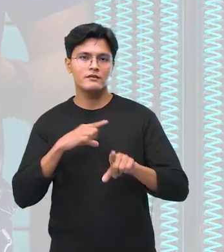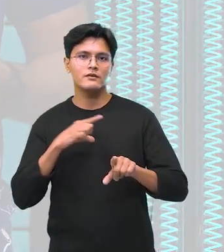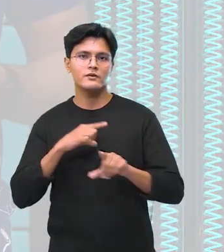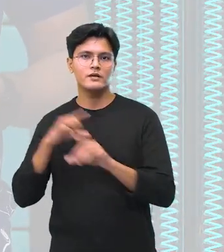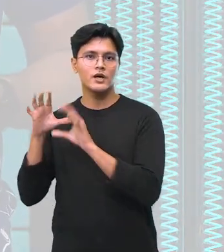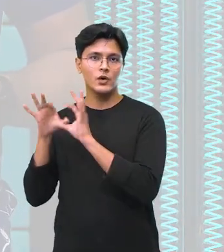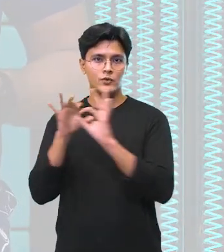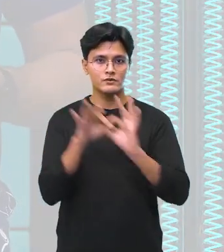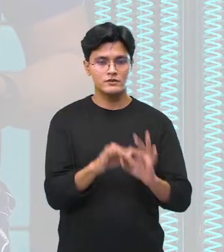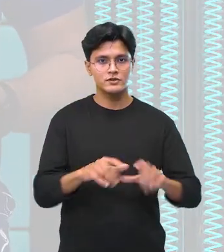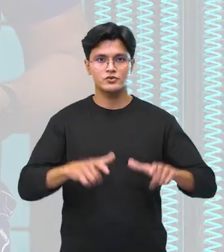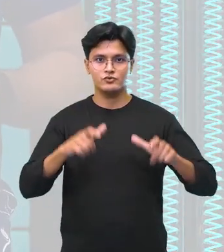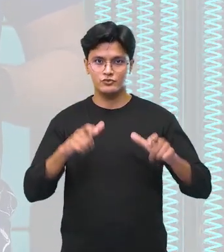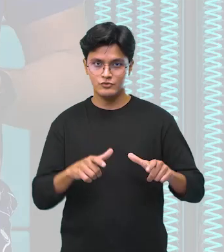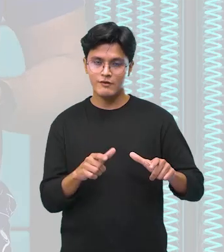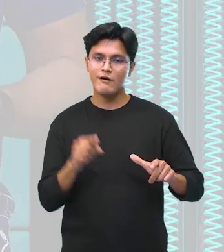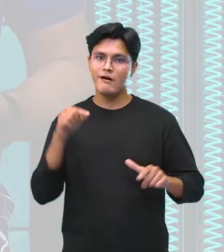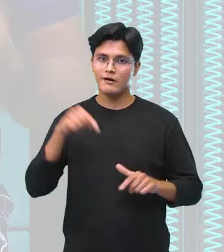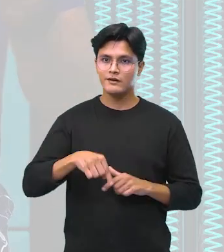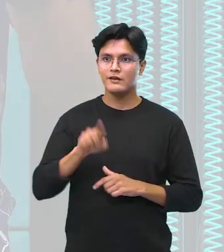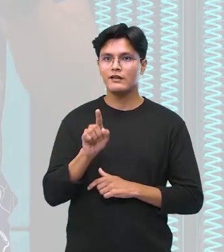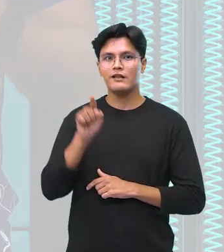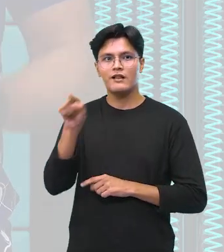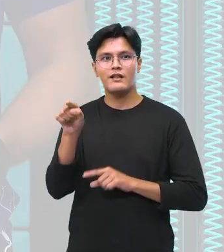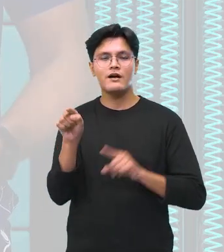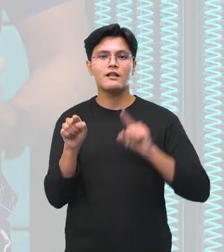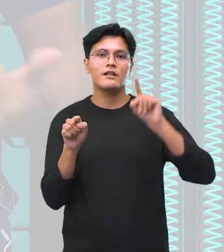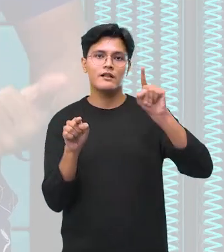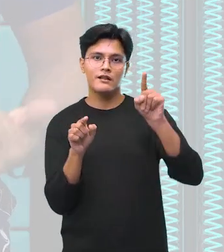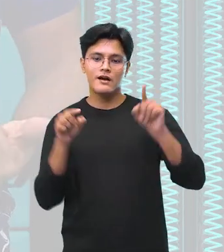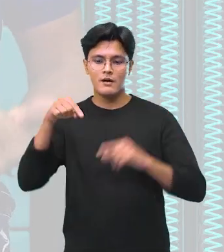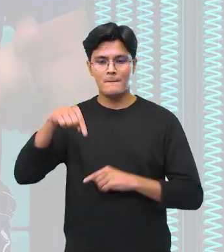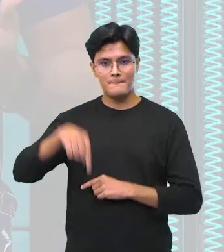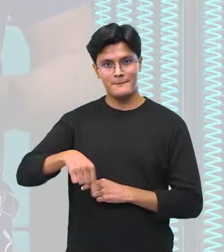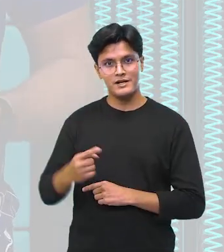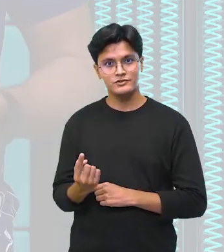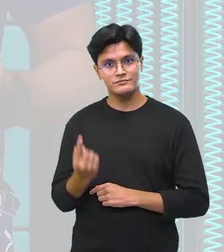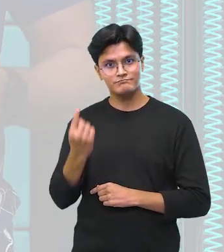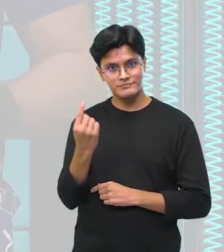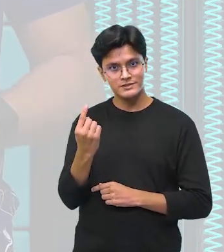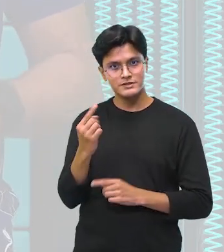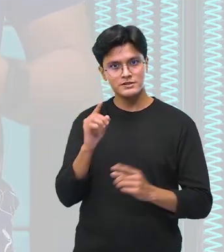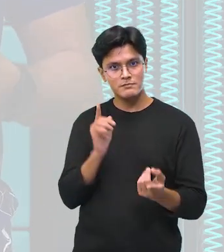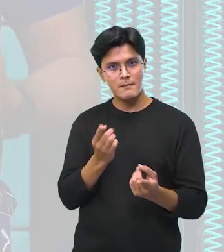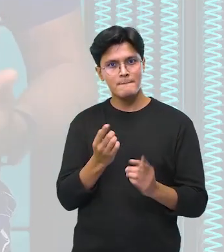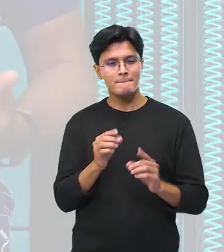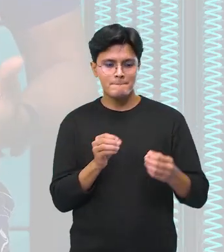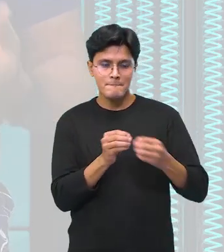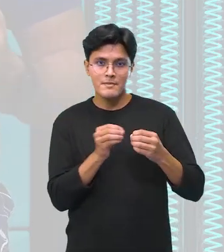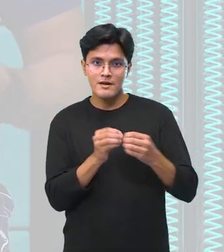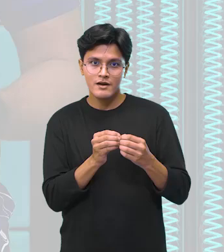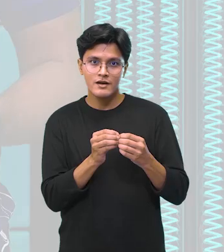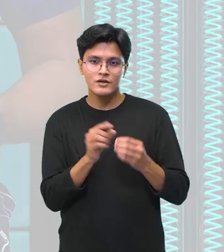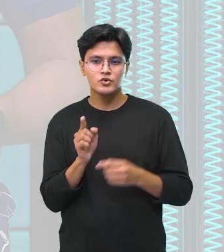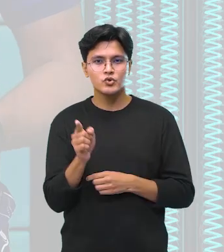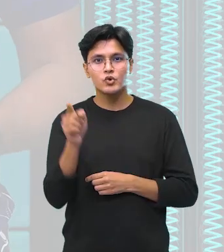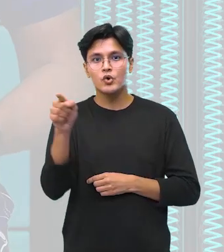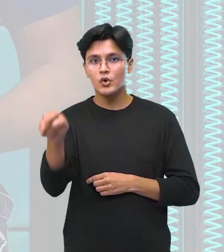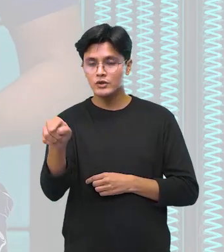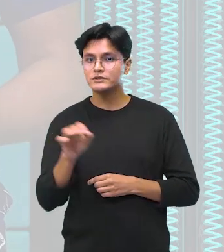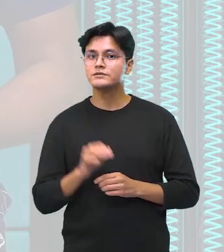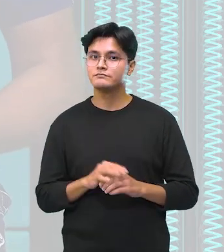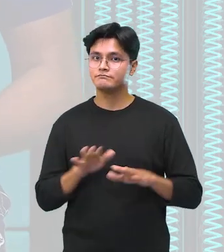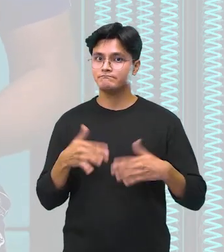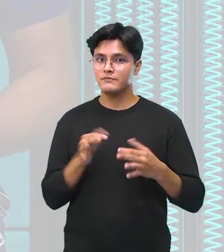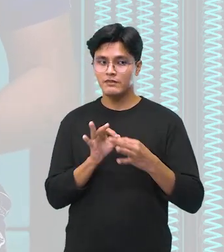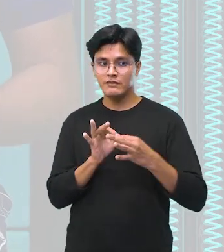aqui, lá, ali, acolá, abaixo, acima, perto, longe, distante, além,